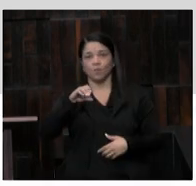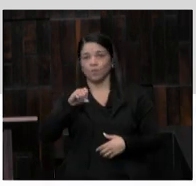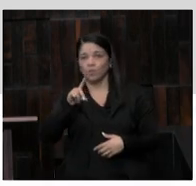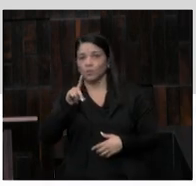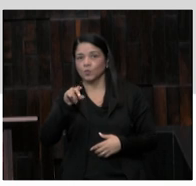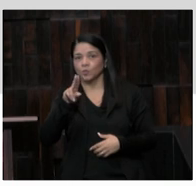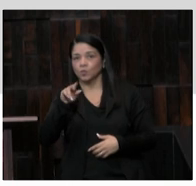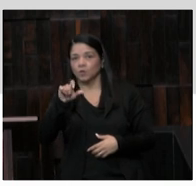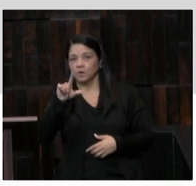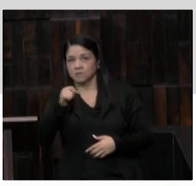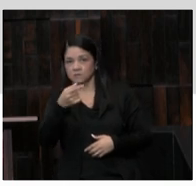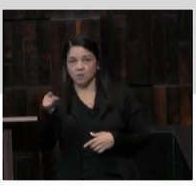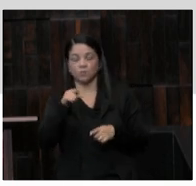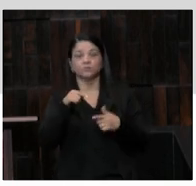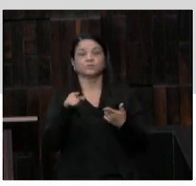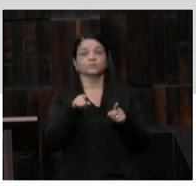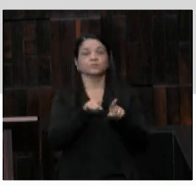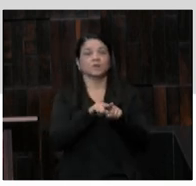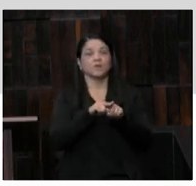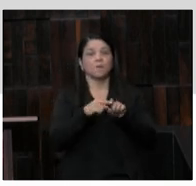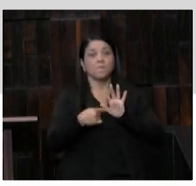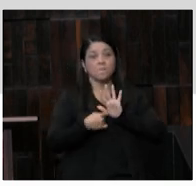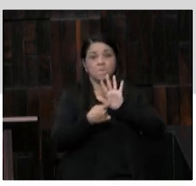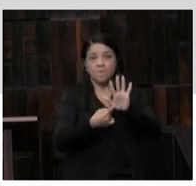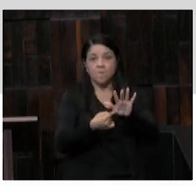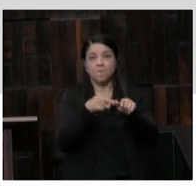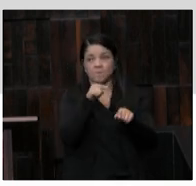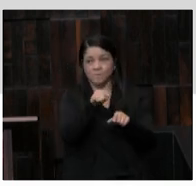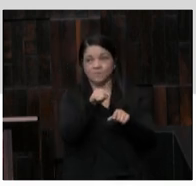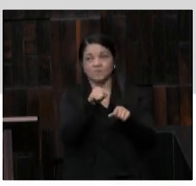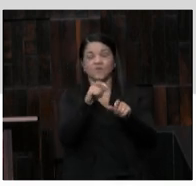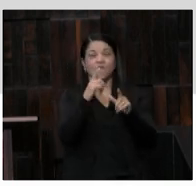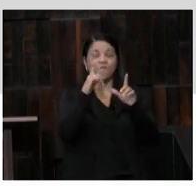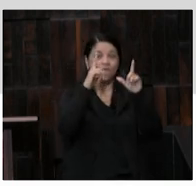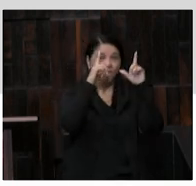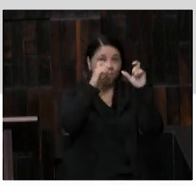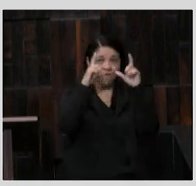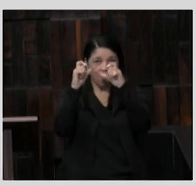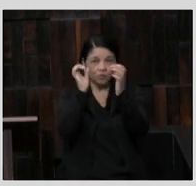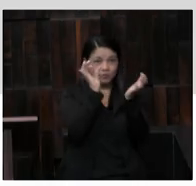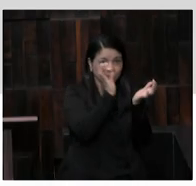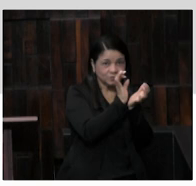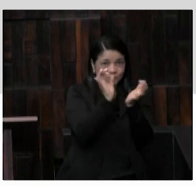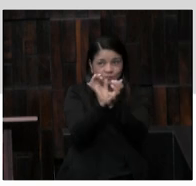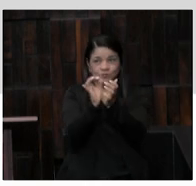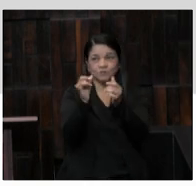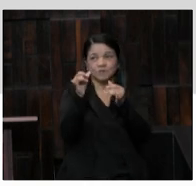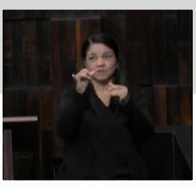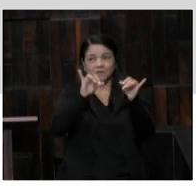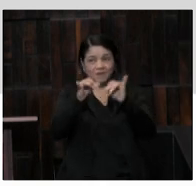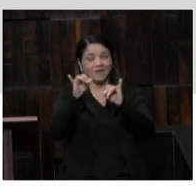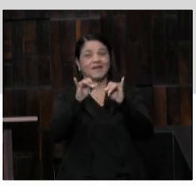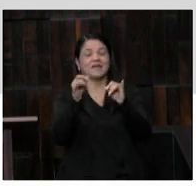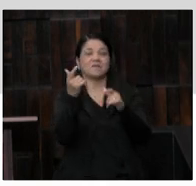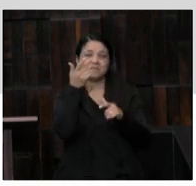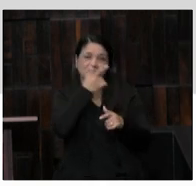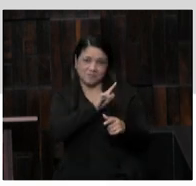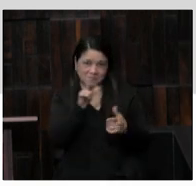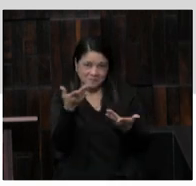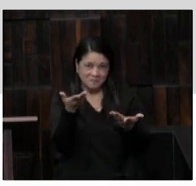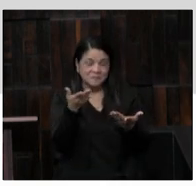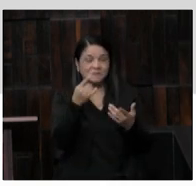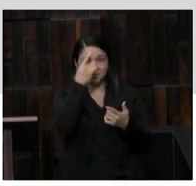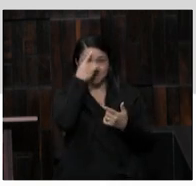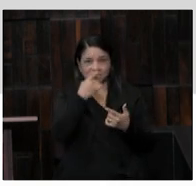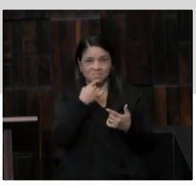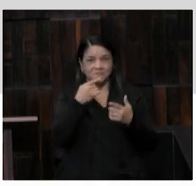por favor. Ali não está mostrando, mas teriam fotos, né, da nossa equipe lá do laboratório de vibrações de mecânica. Ah, apareceu.